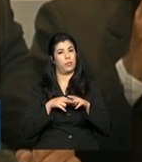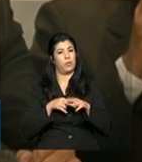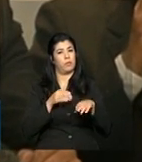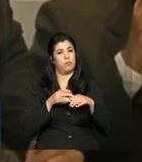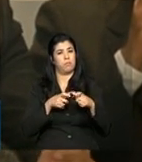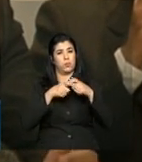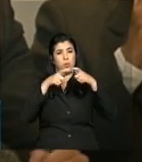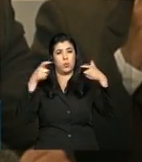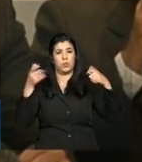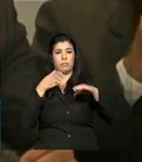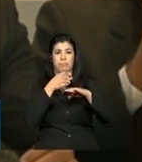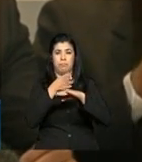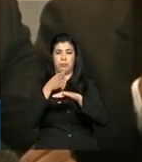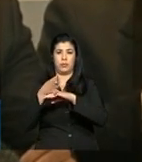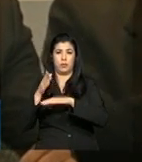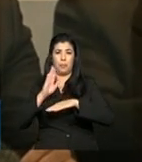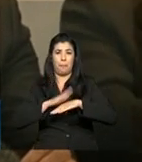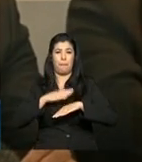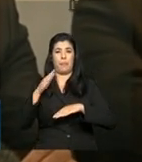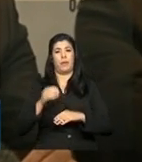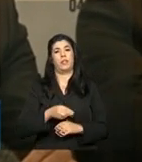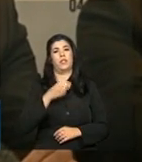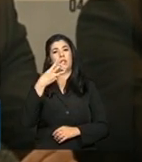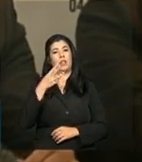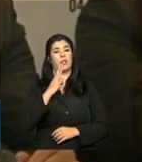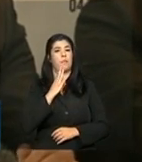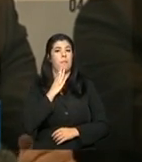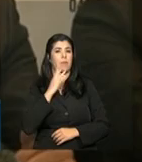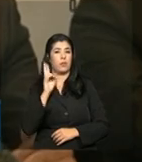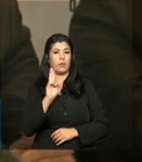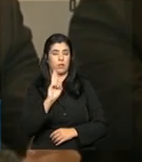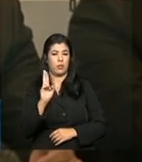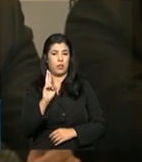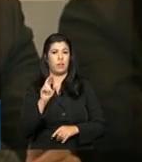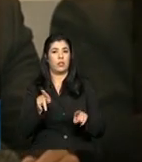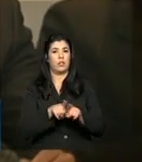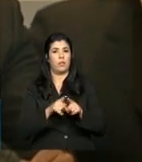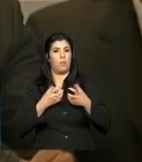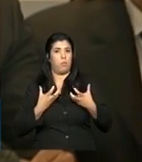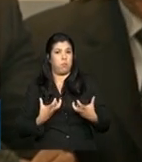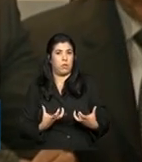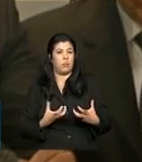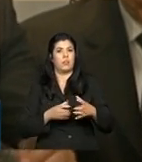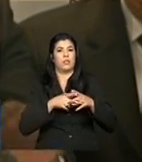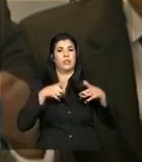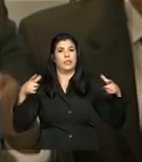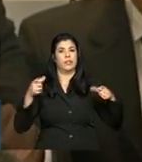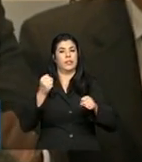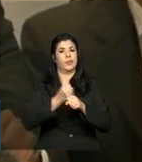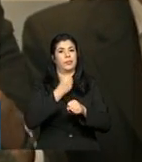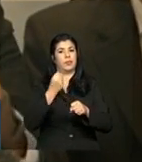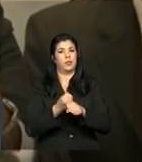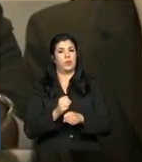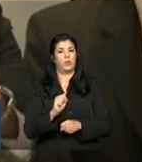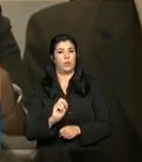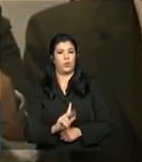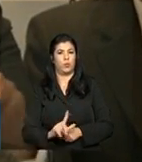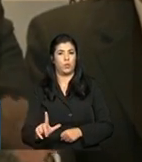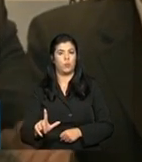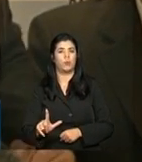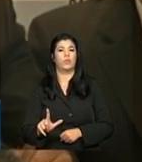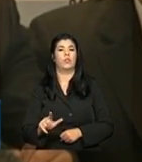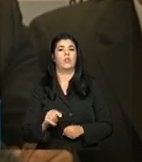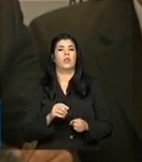investimentos, praticamente mais de 3 bilhões de reais, e do porte de obras na região sul, são aqueles